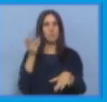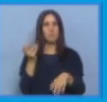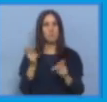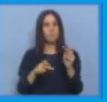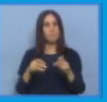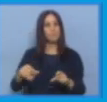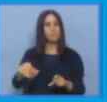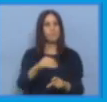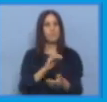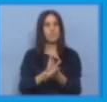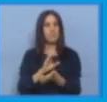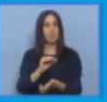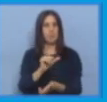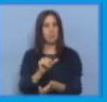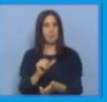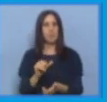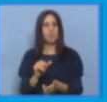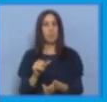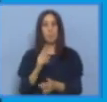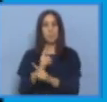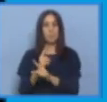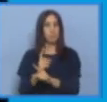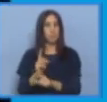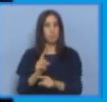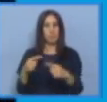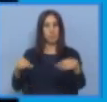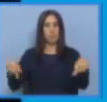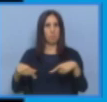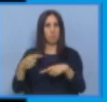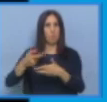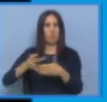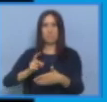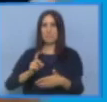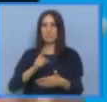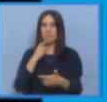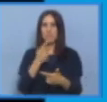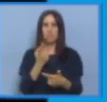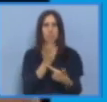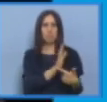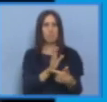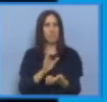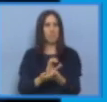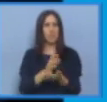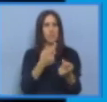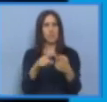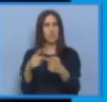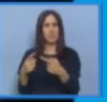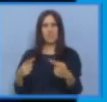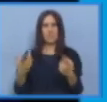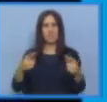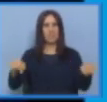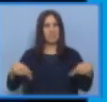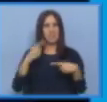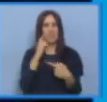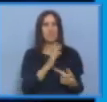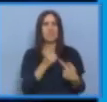vários espaços da Figueira da Foz. Não só no mesmo, não só num espaço, mas para também dizer que a Figueira é diferente, tem vários espaços para oferecer,